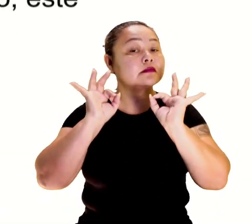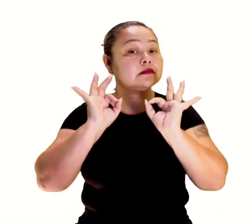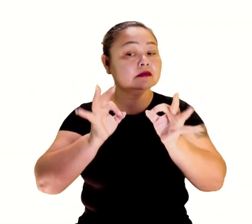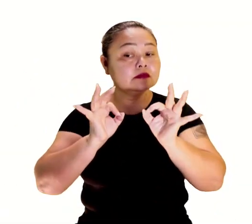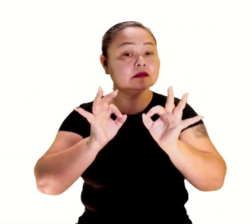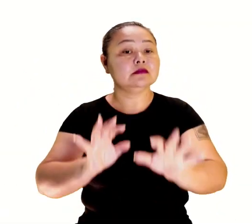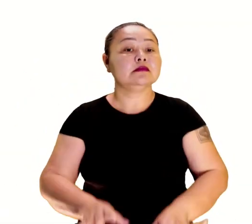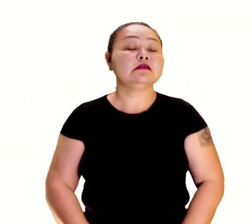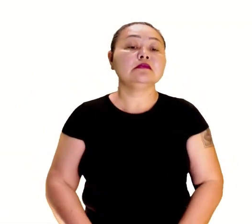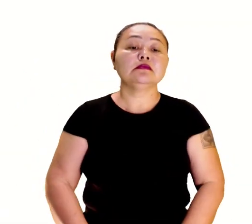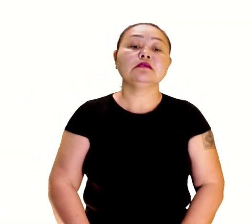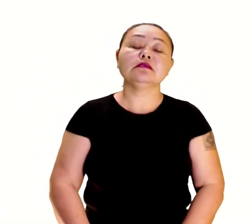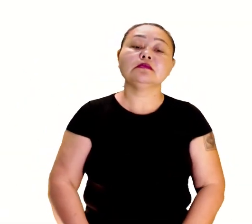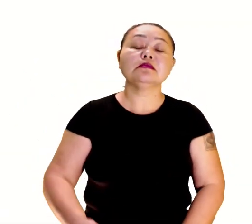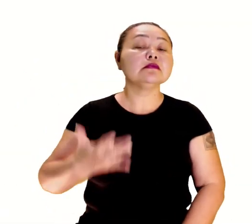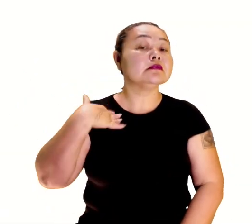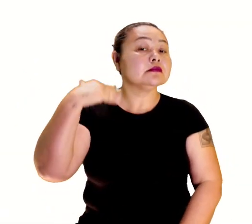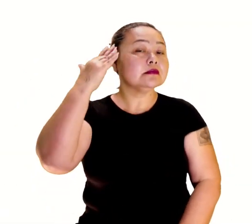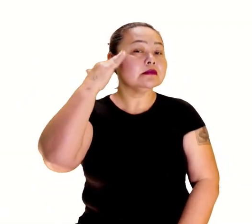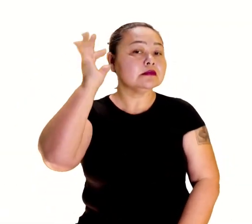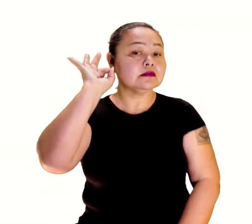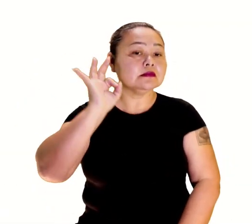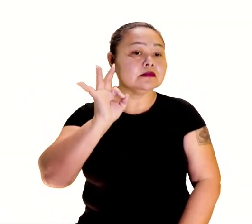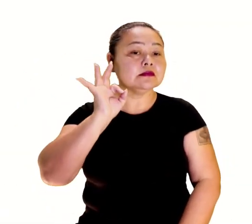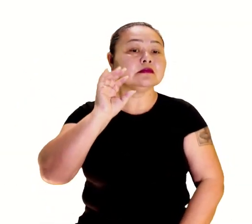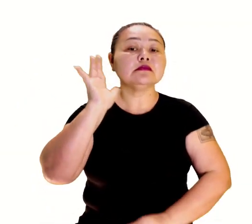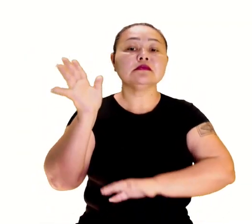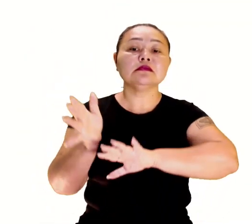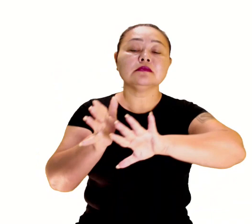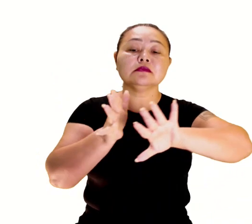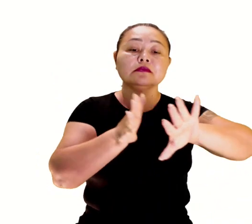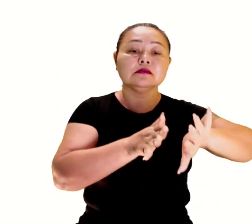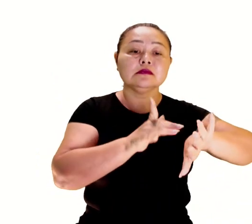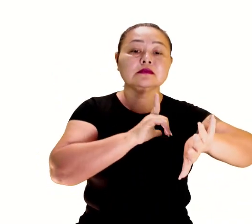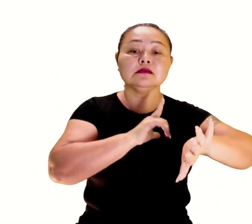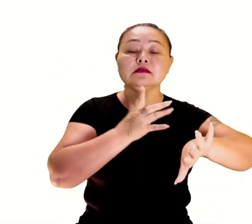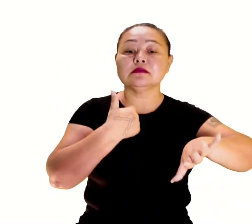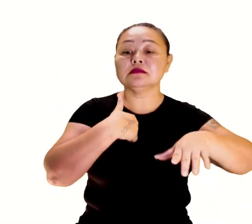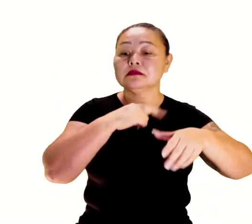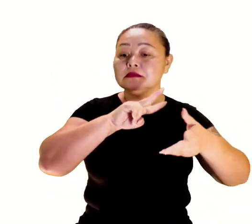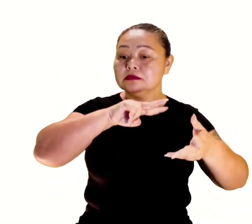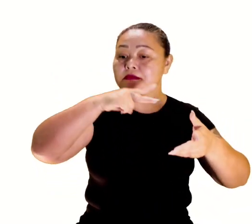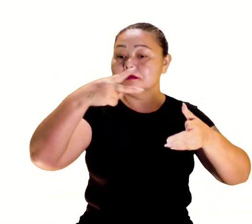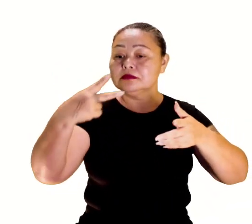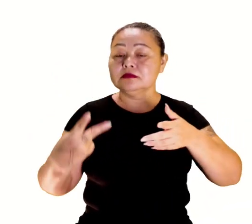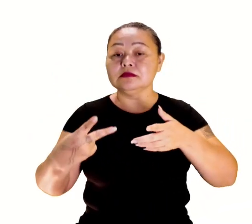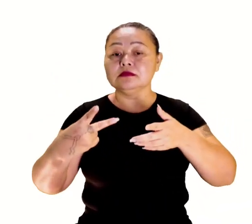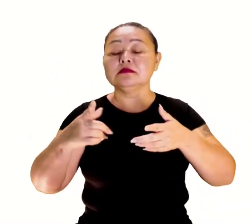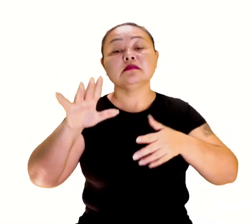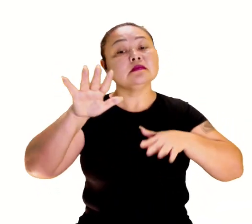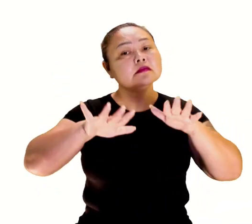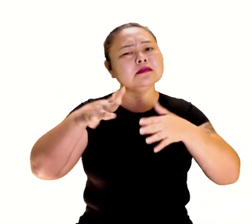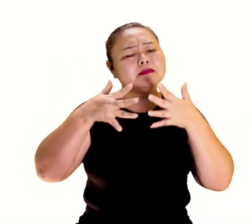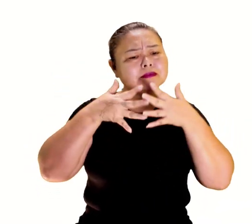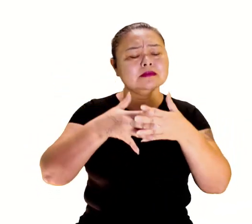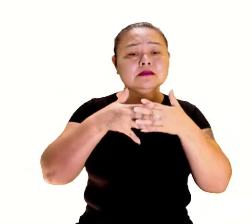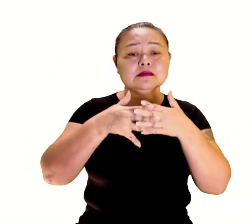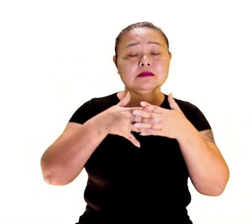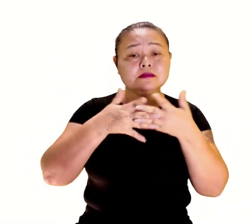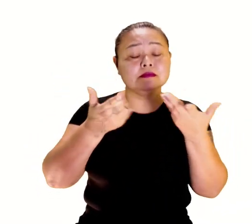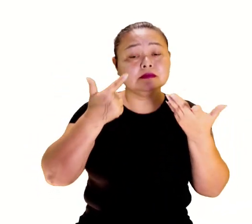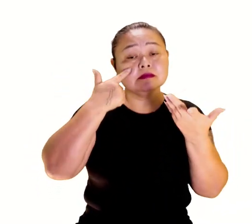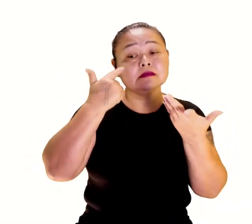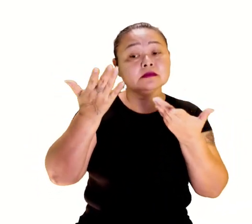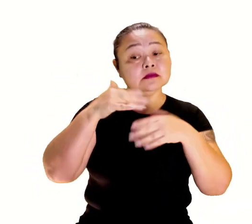Certinho, entendi direitinho. Quando a gente troca um termo de membro, este recebe a operação inversa, né? Então muita gente se confunde, vamos até conversar com